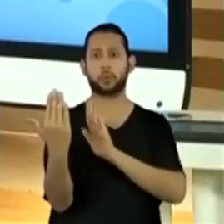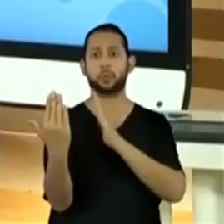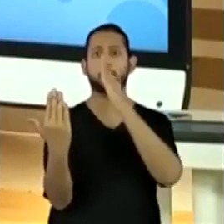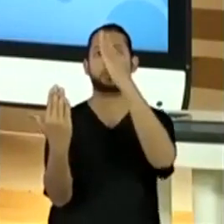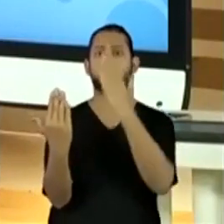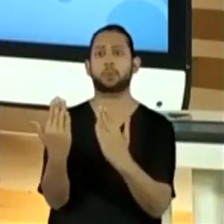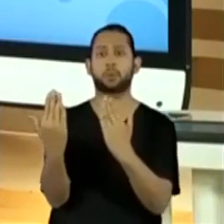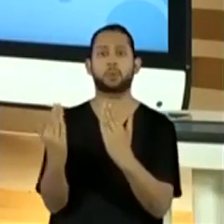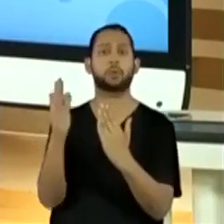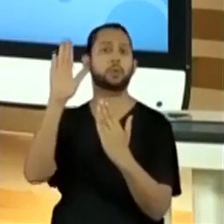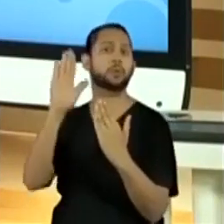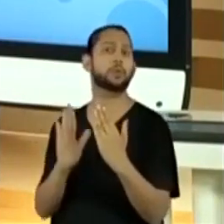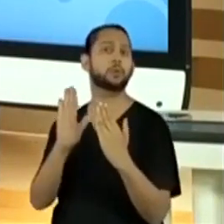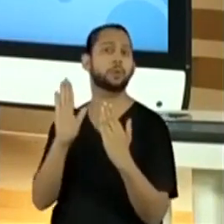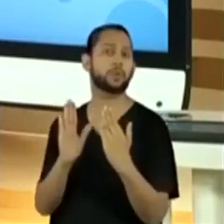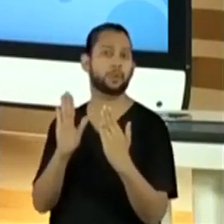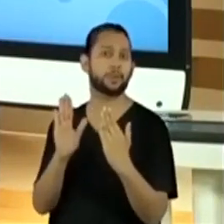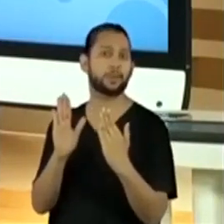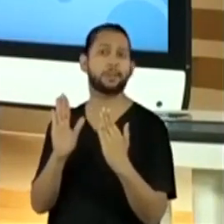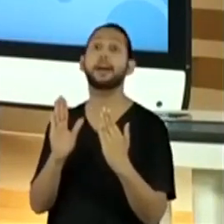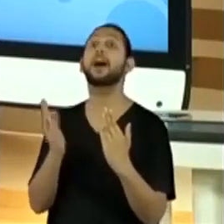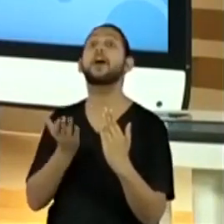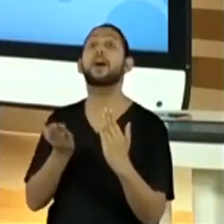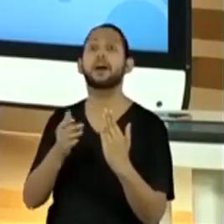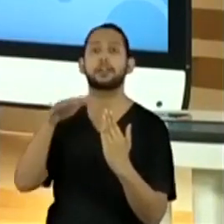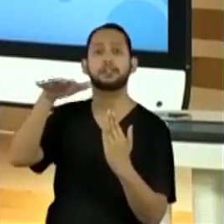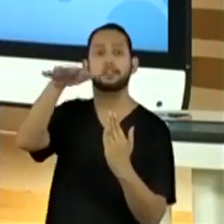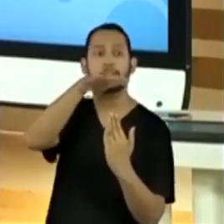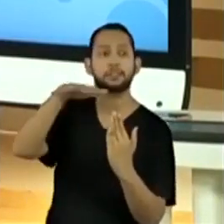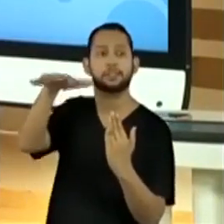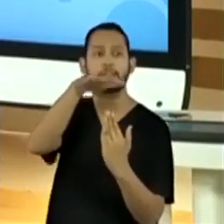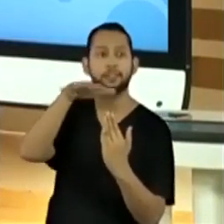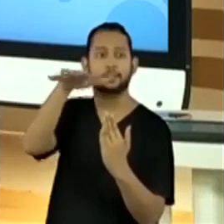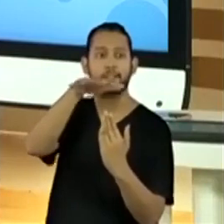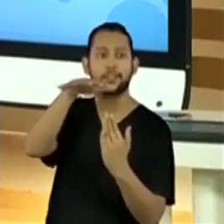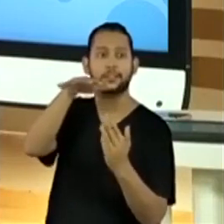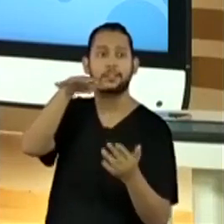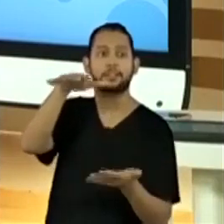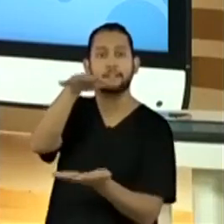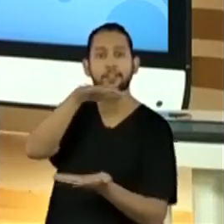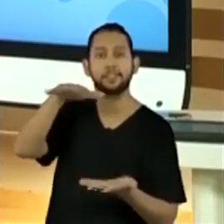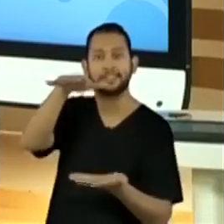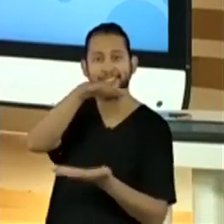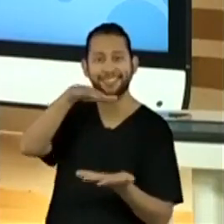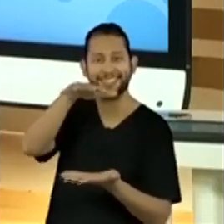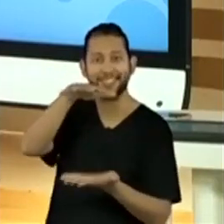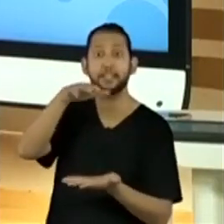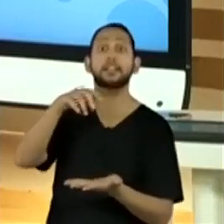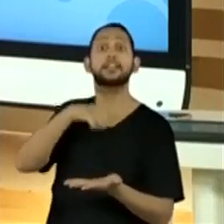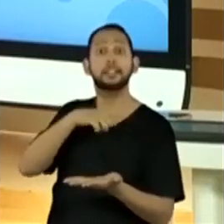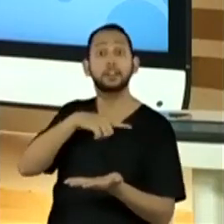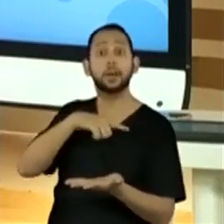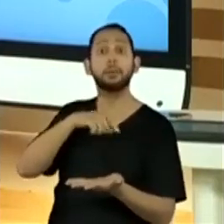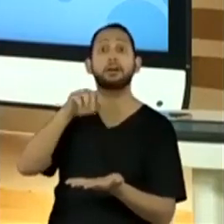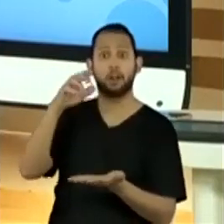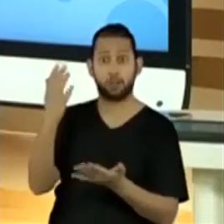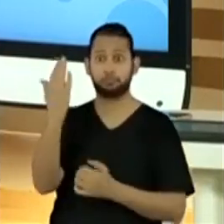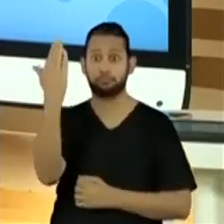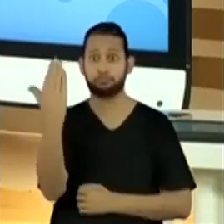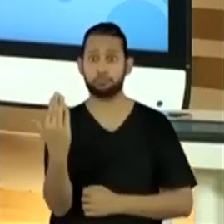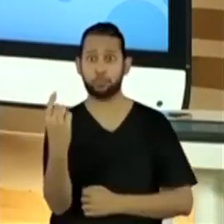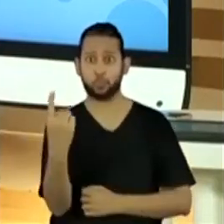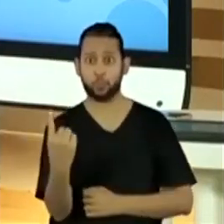aqui do lado. Aí falta o quê? Em cima e embaixo mais duas. Então, eu tenho o quê? 6